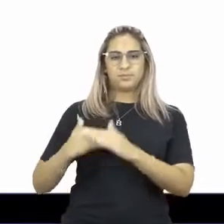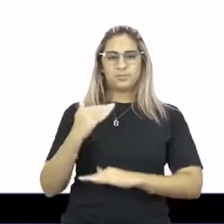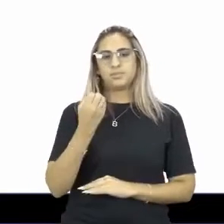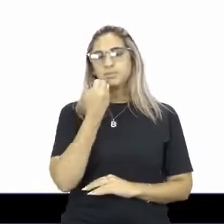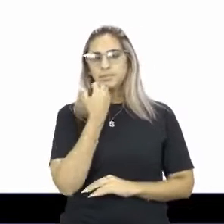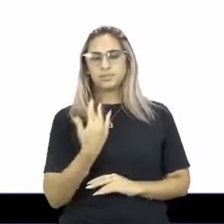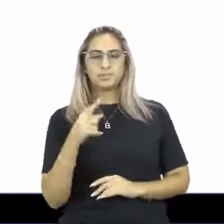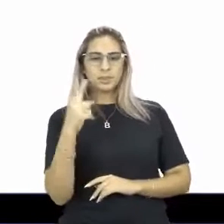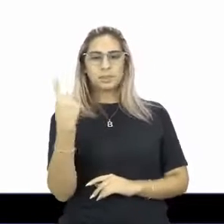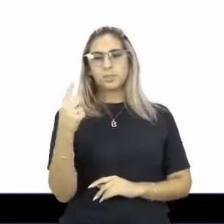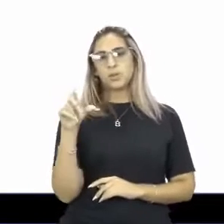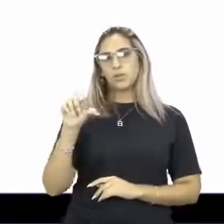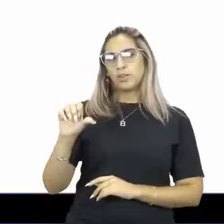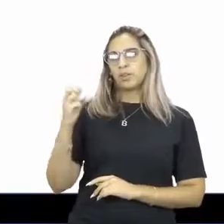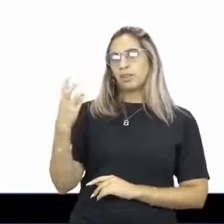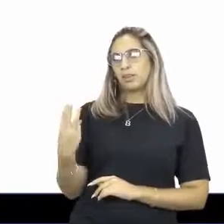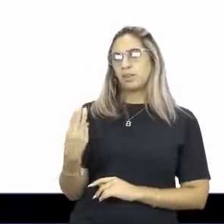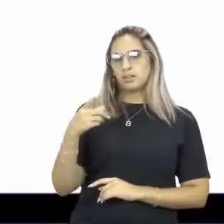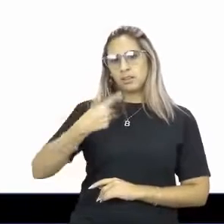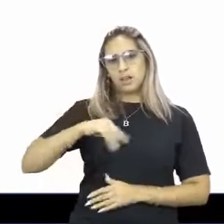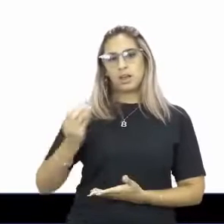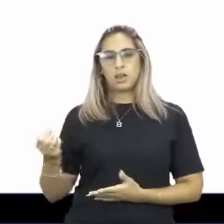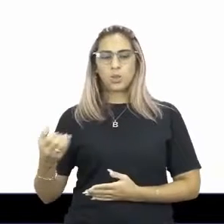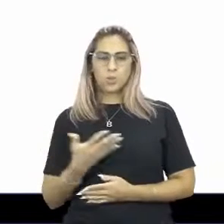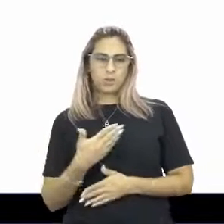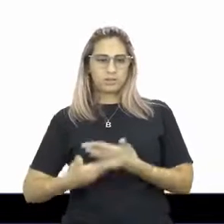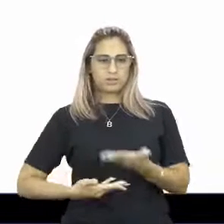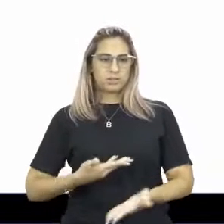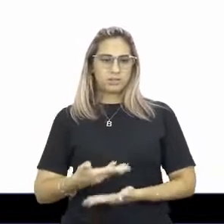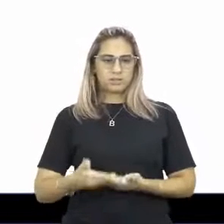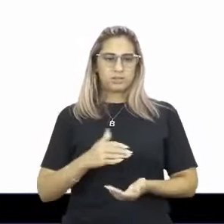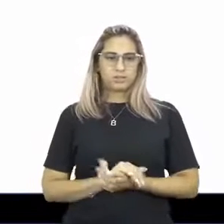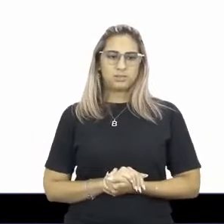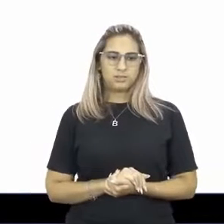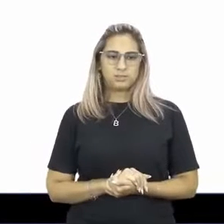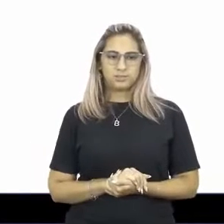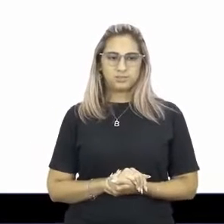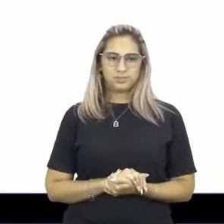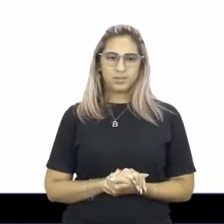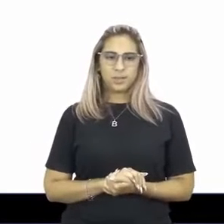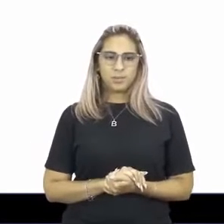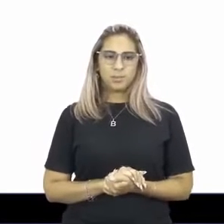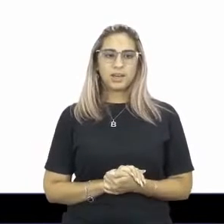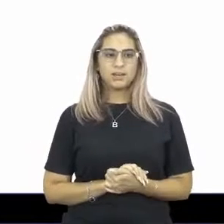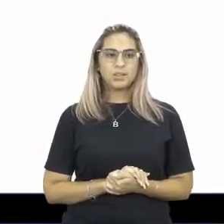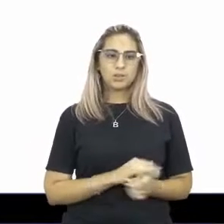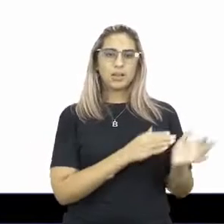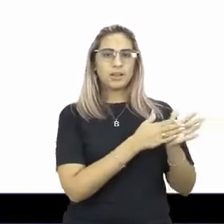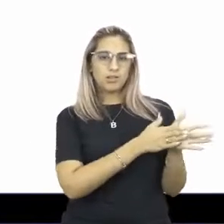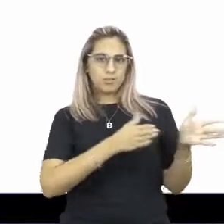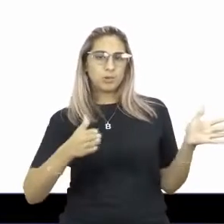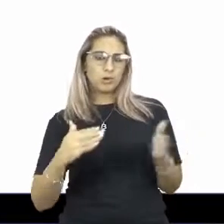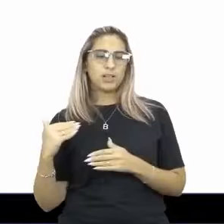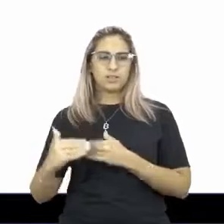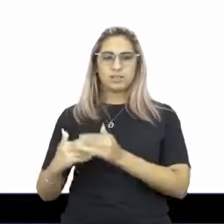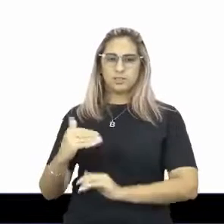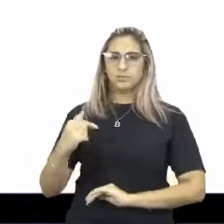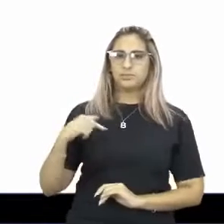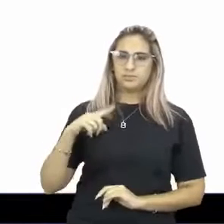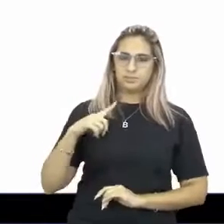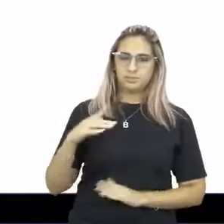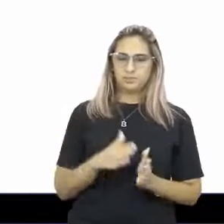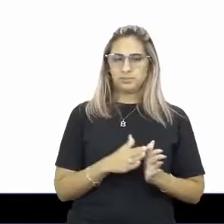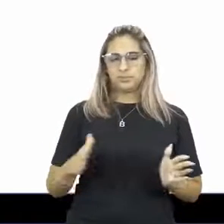LC 1093 e as suas atualizações. Então, o contrato de trabalho aqui no estado é feito